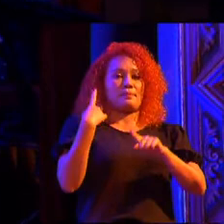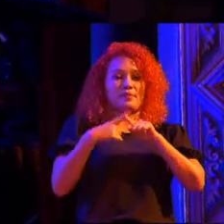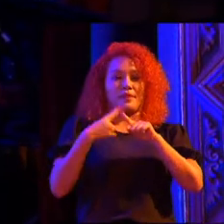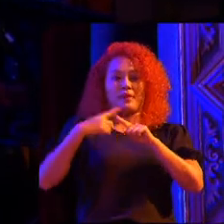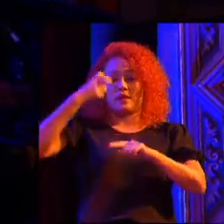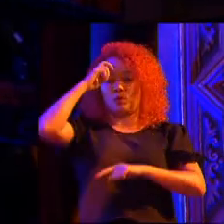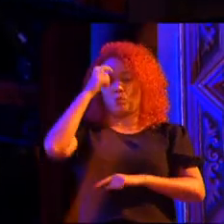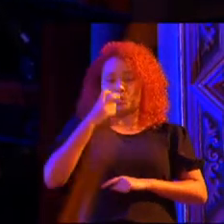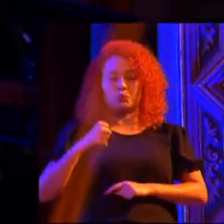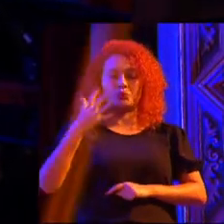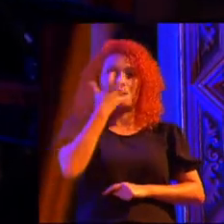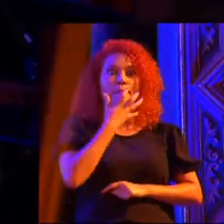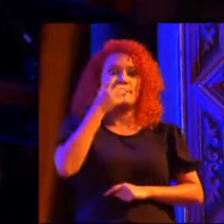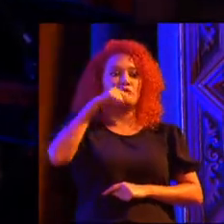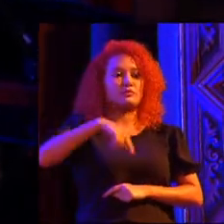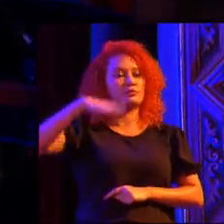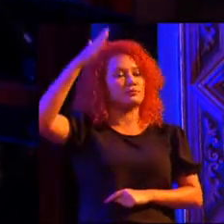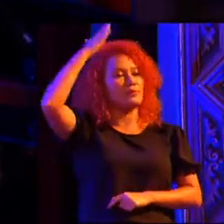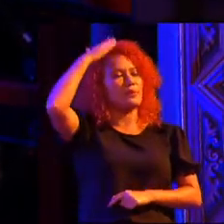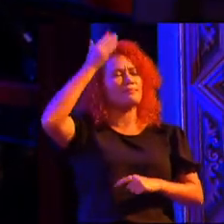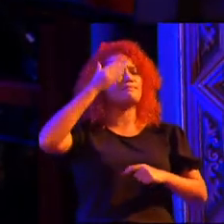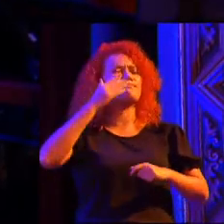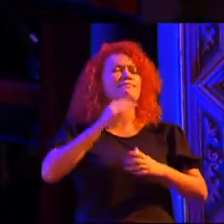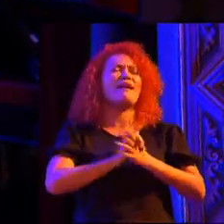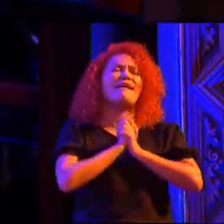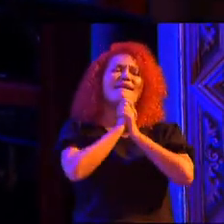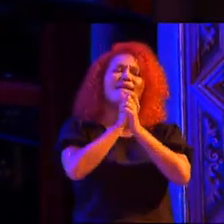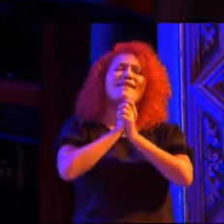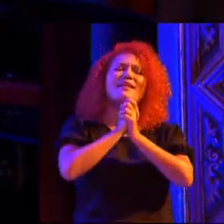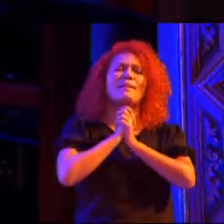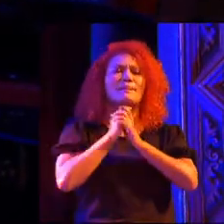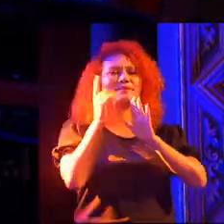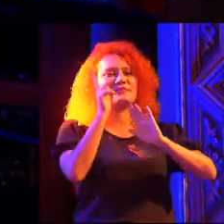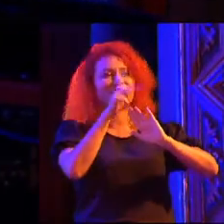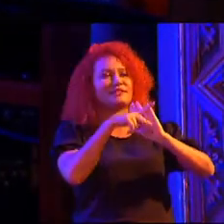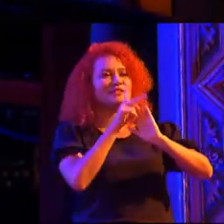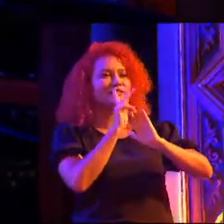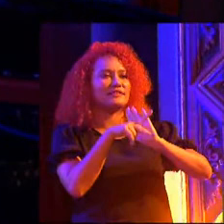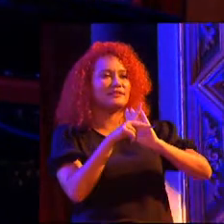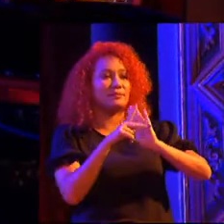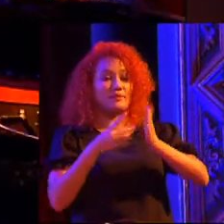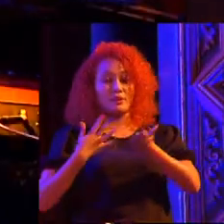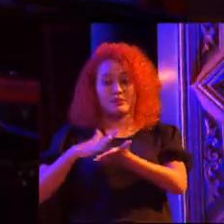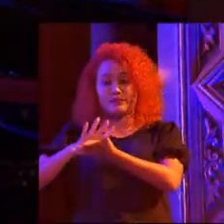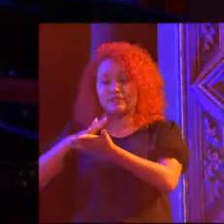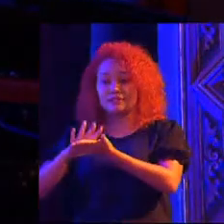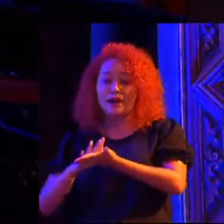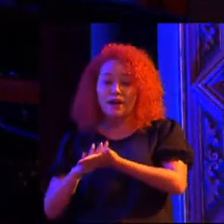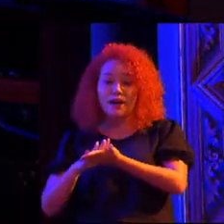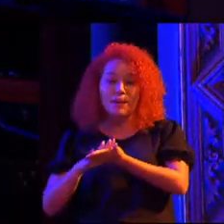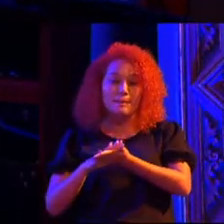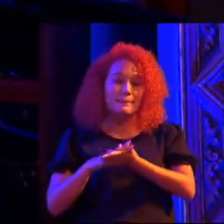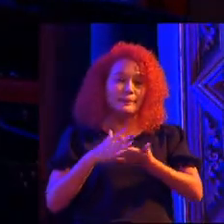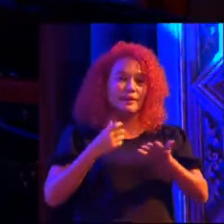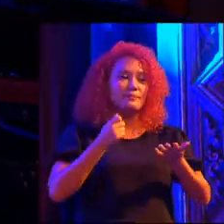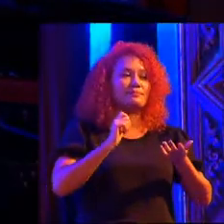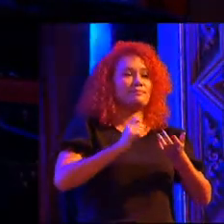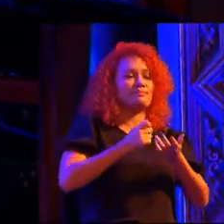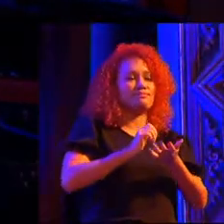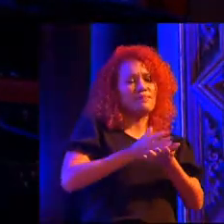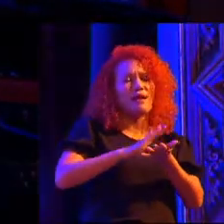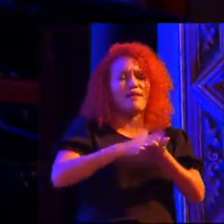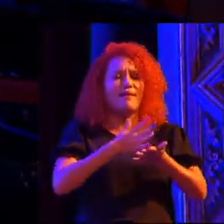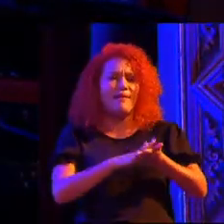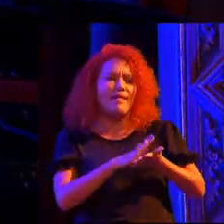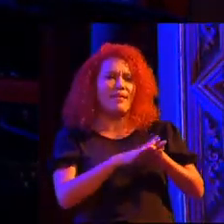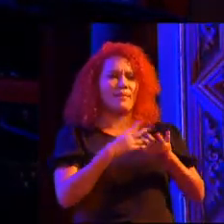musical paraense. Parabéns pelo projeto. A categoria Samba e Pagode unificou o conceito de samba como um